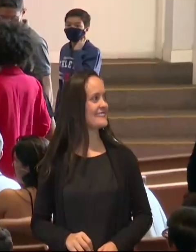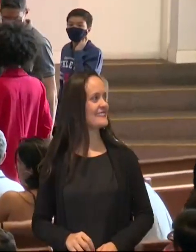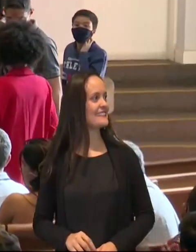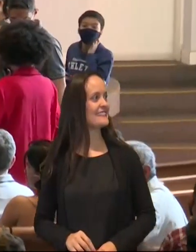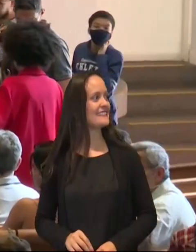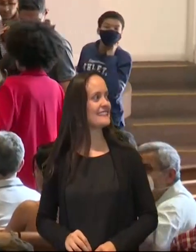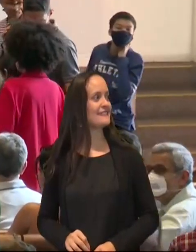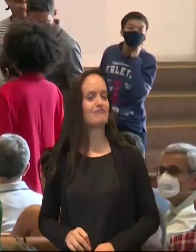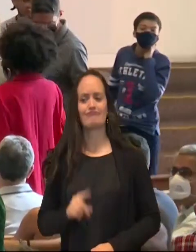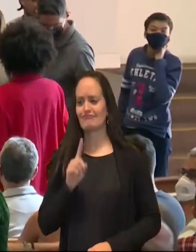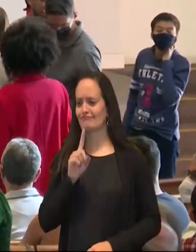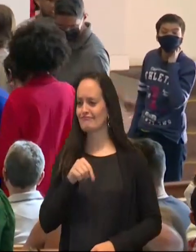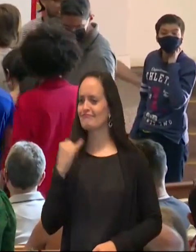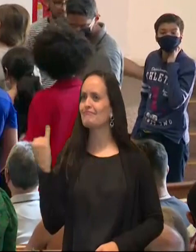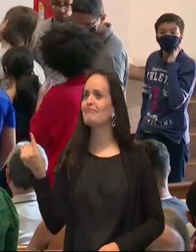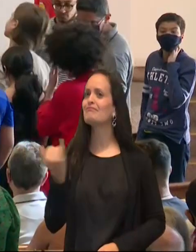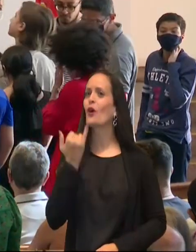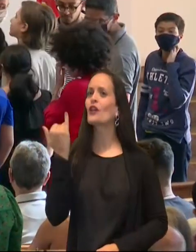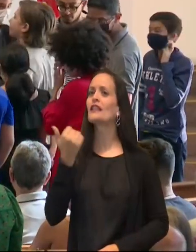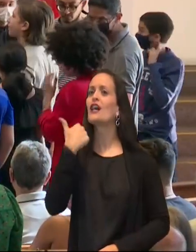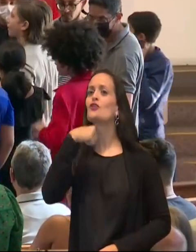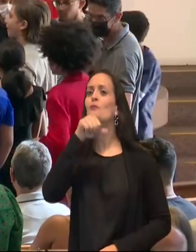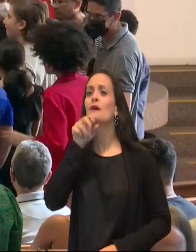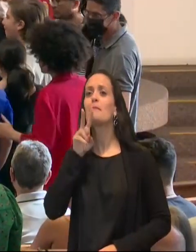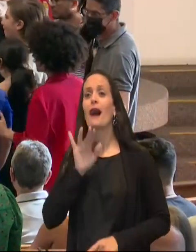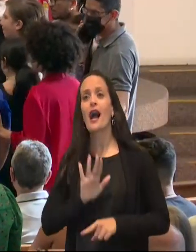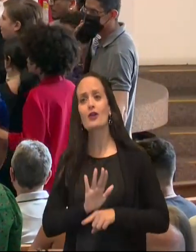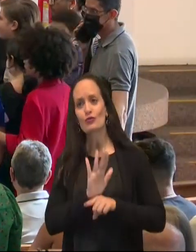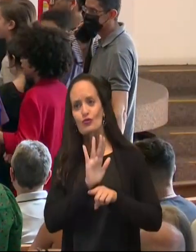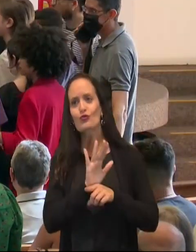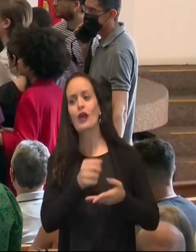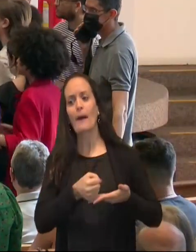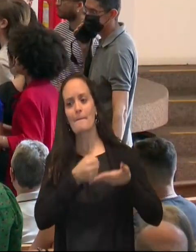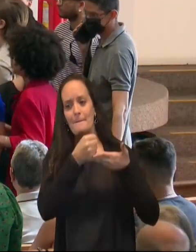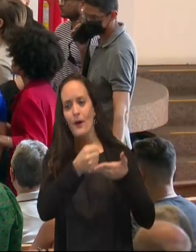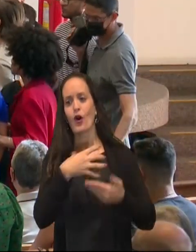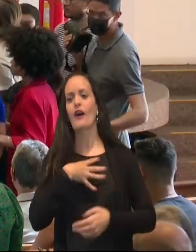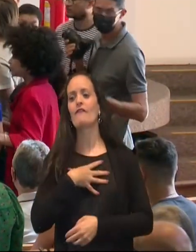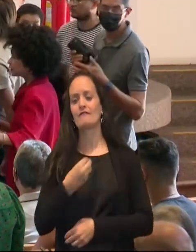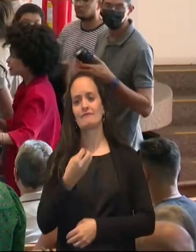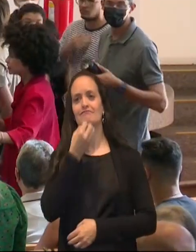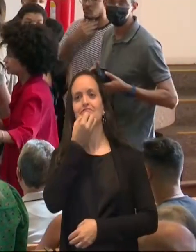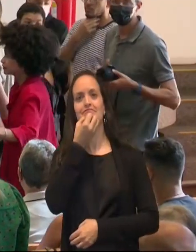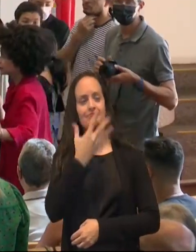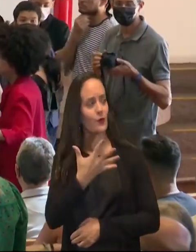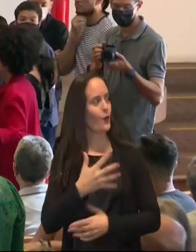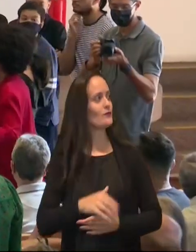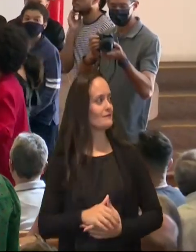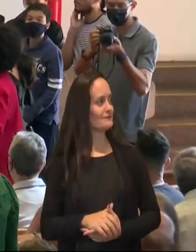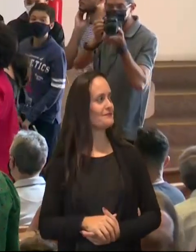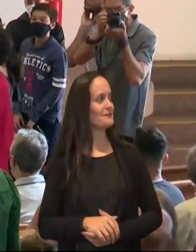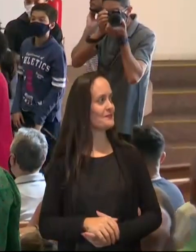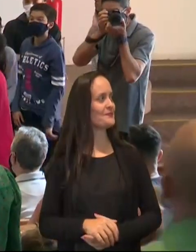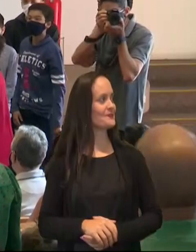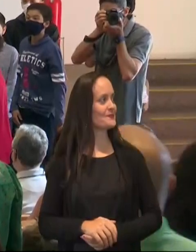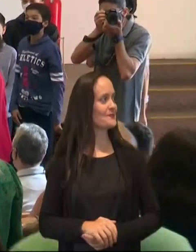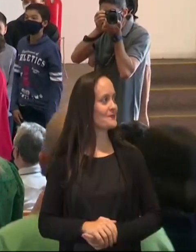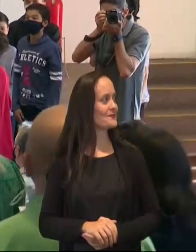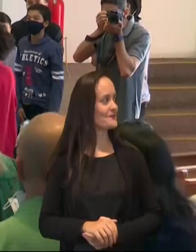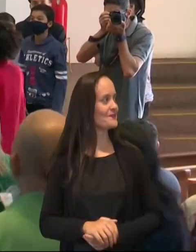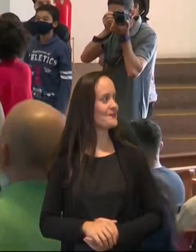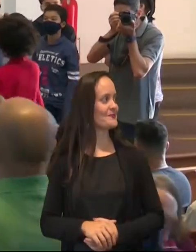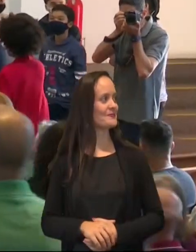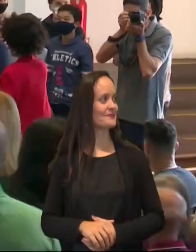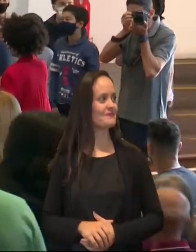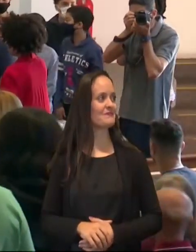tão importante. Nós agradecemos a participação, o envolvimento, o apoio de vocês, que é tão importante também neste momento, nessa